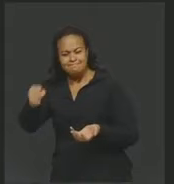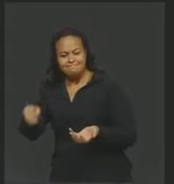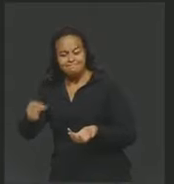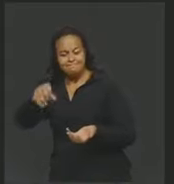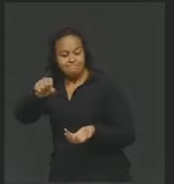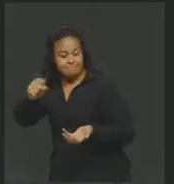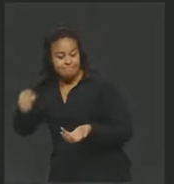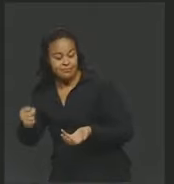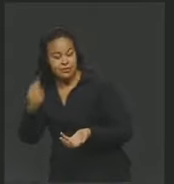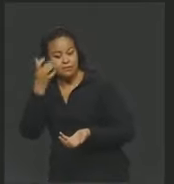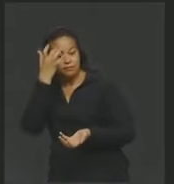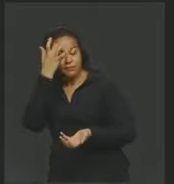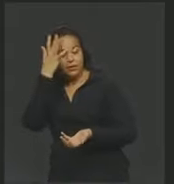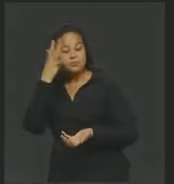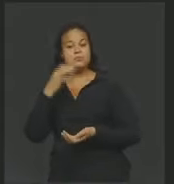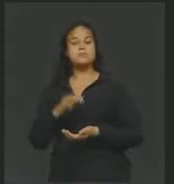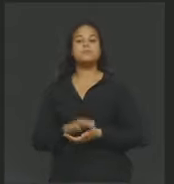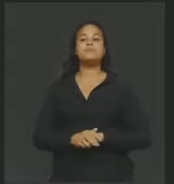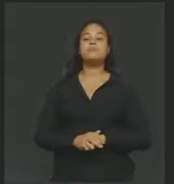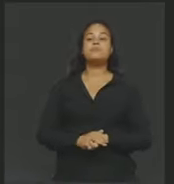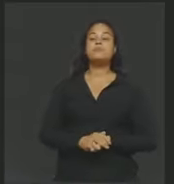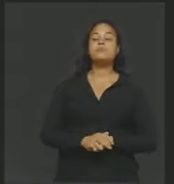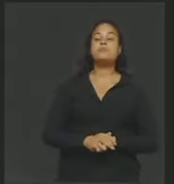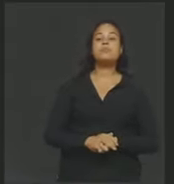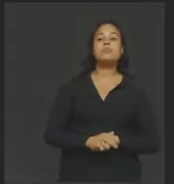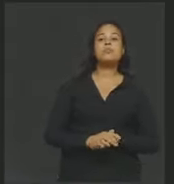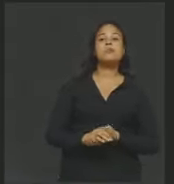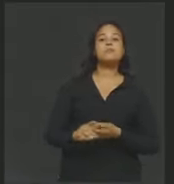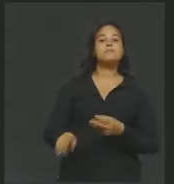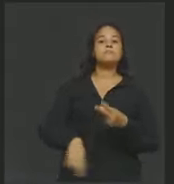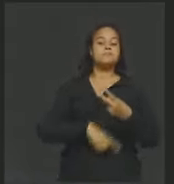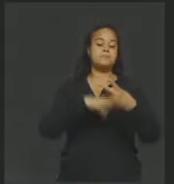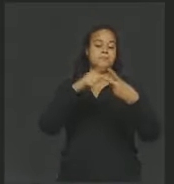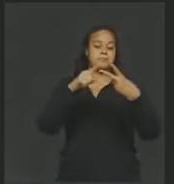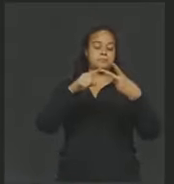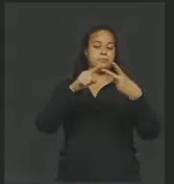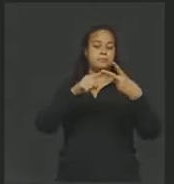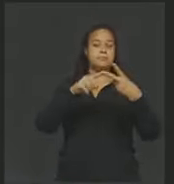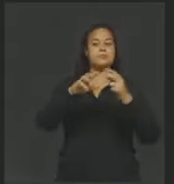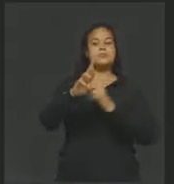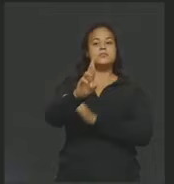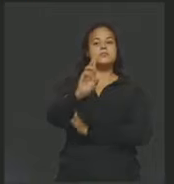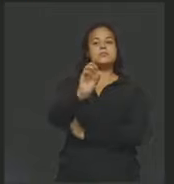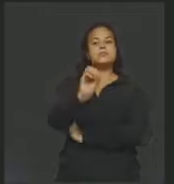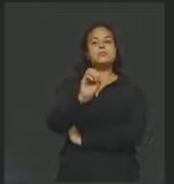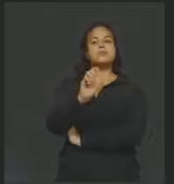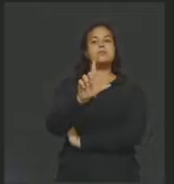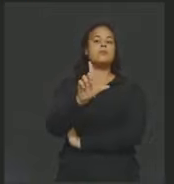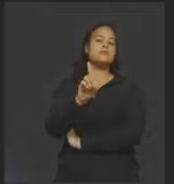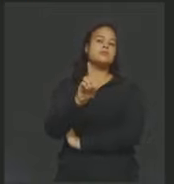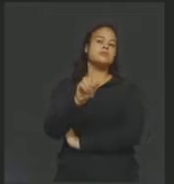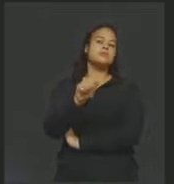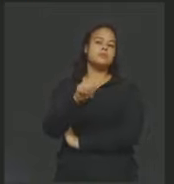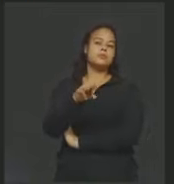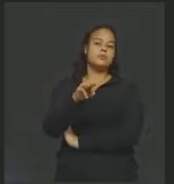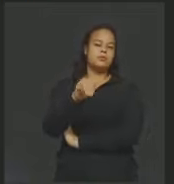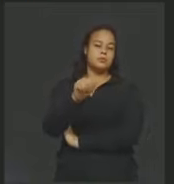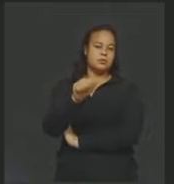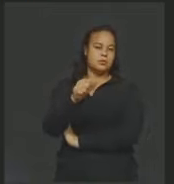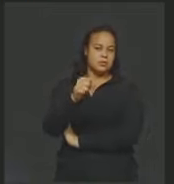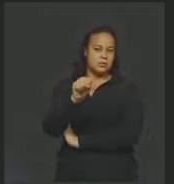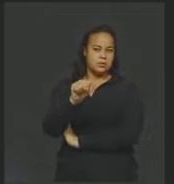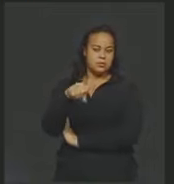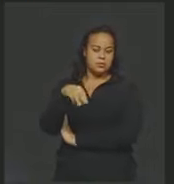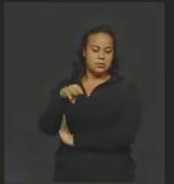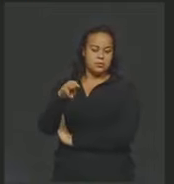uma vantagem. Pelo menos uma das extremidades do cabo é fixada. O corpo que se deseja mover é preso ao